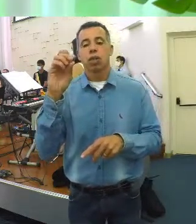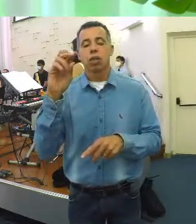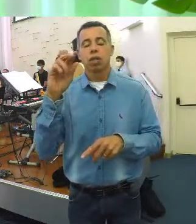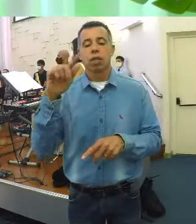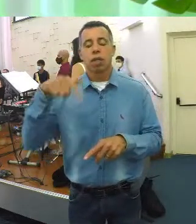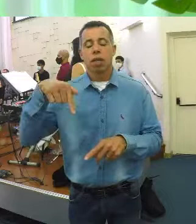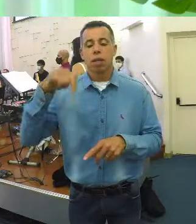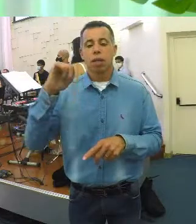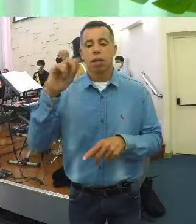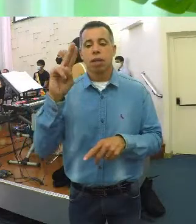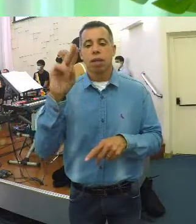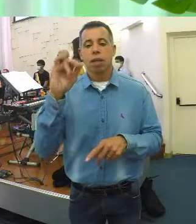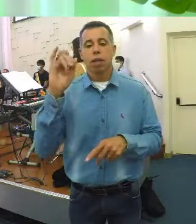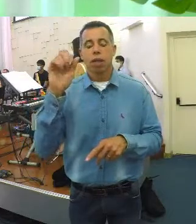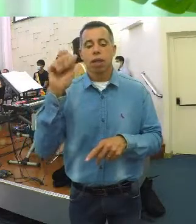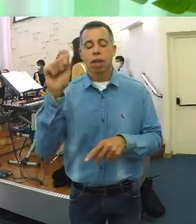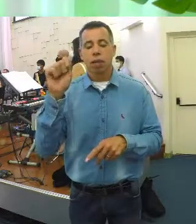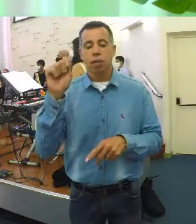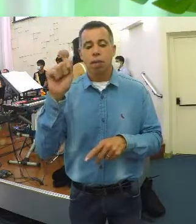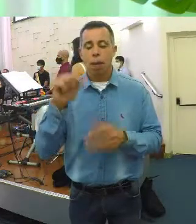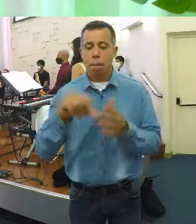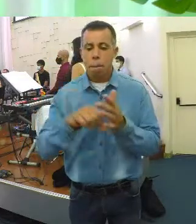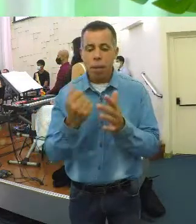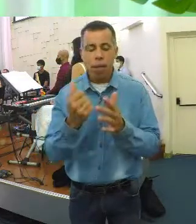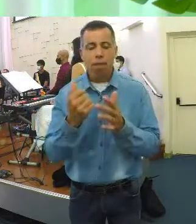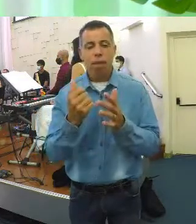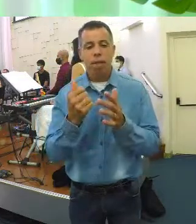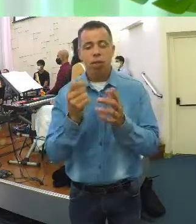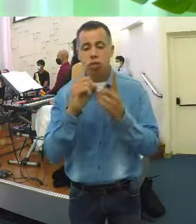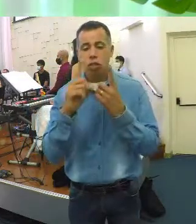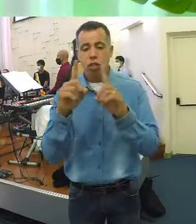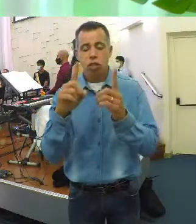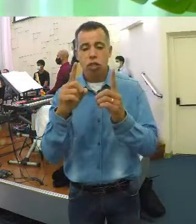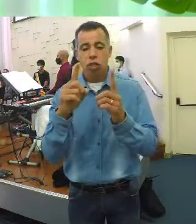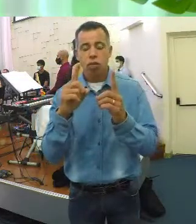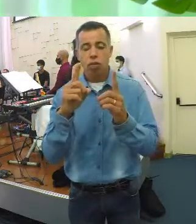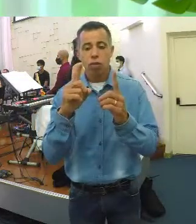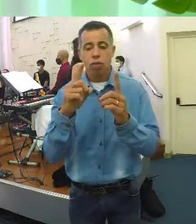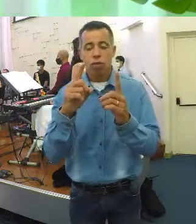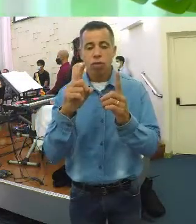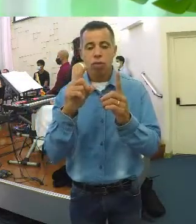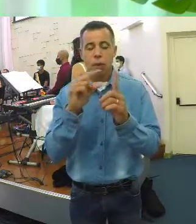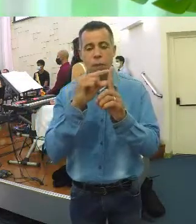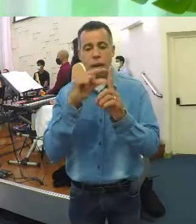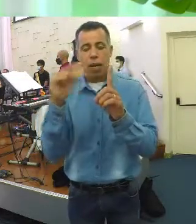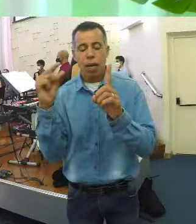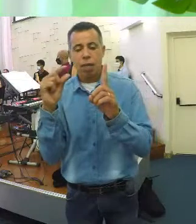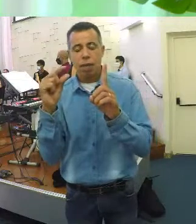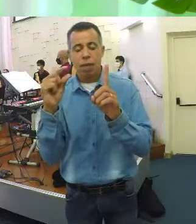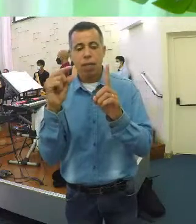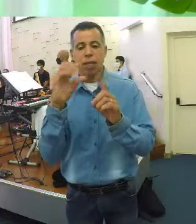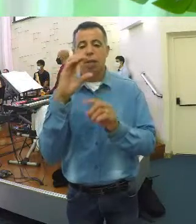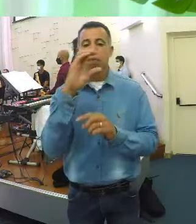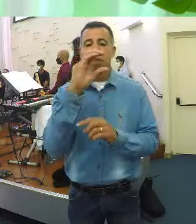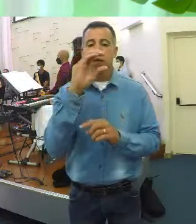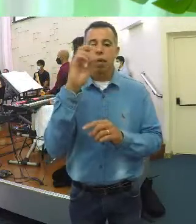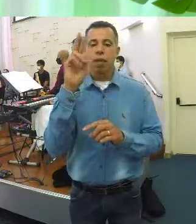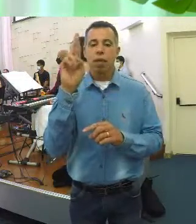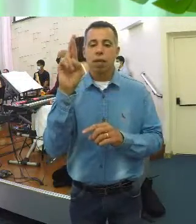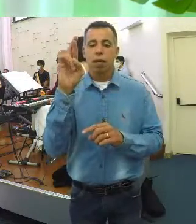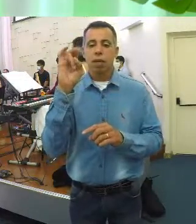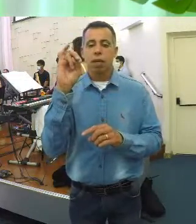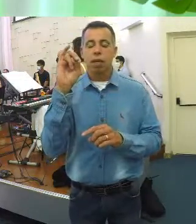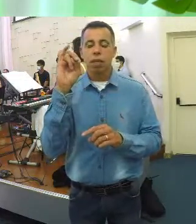vez chamados cristãos. Meus irmãos, a palavra do Senhor nos mostra